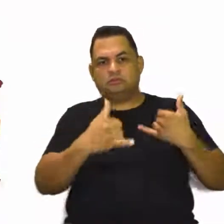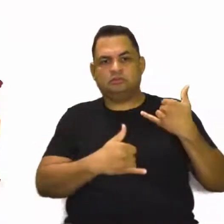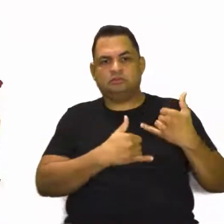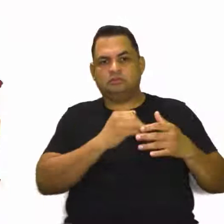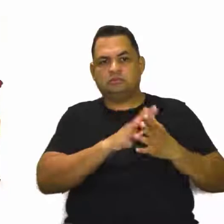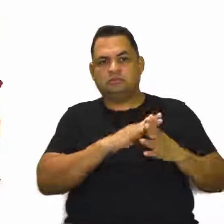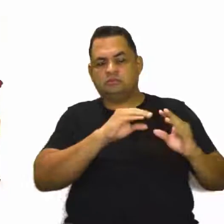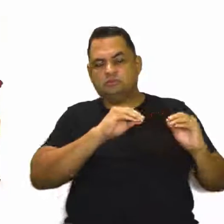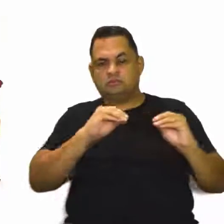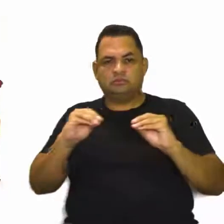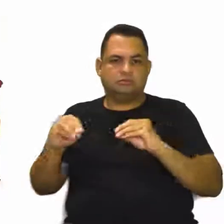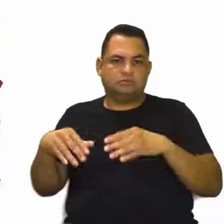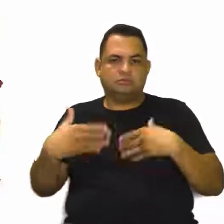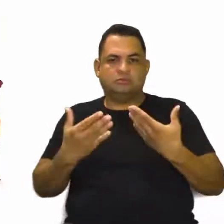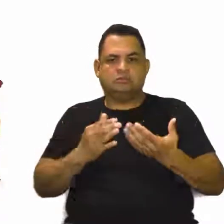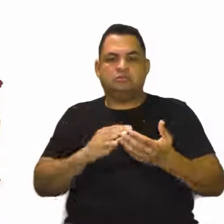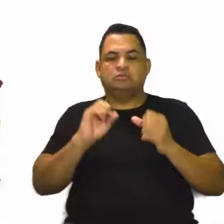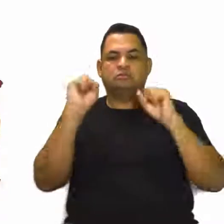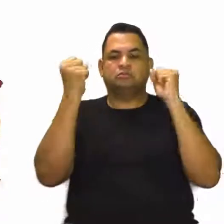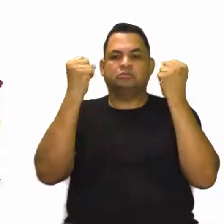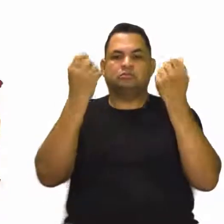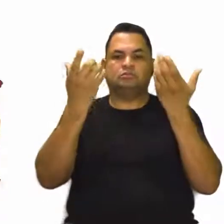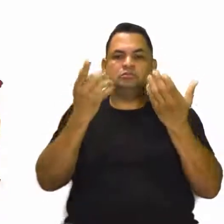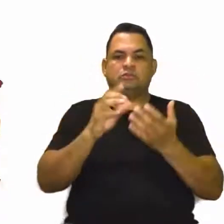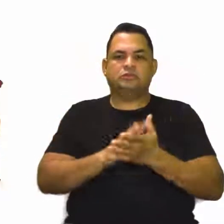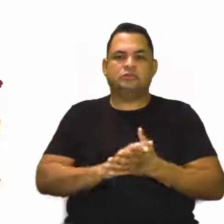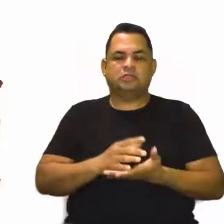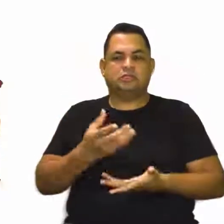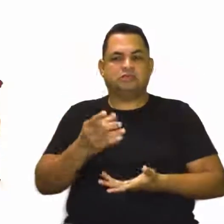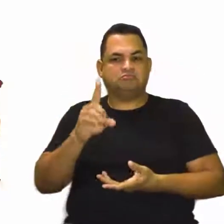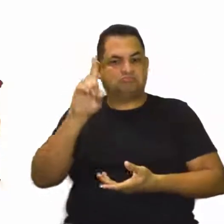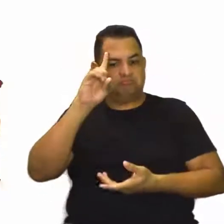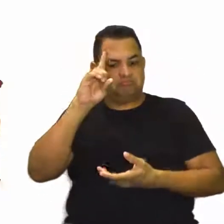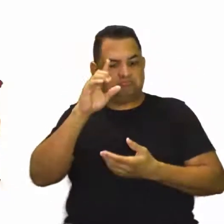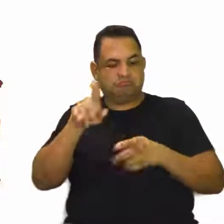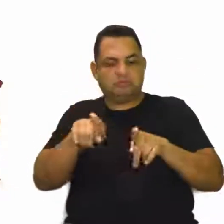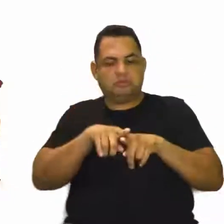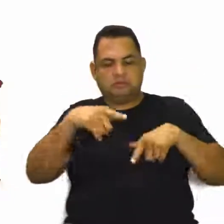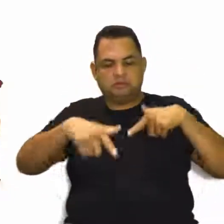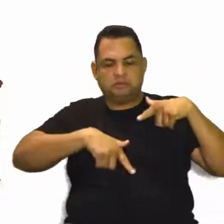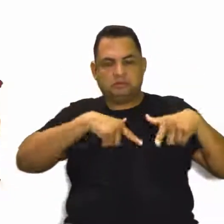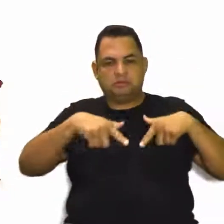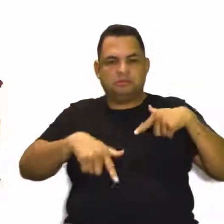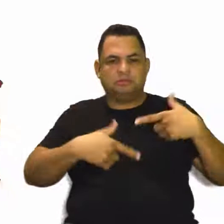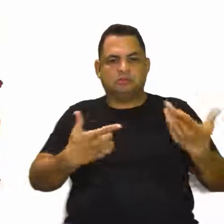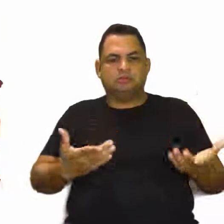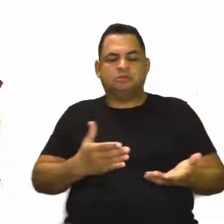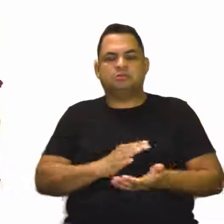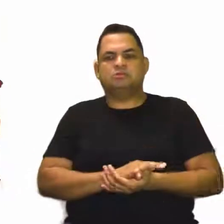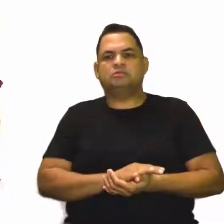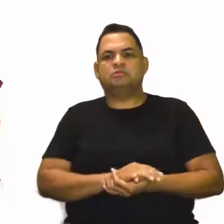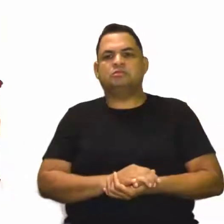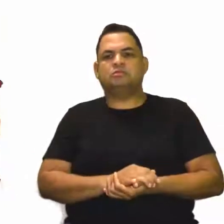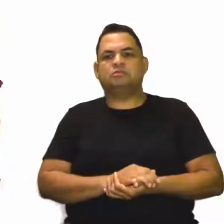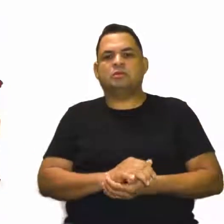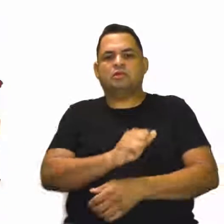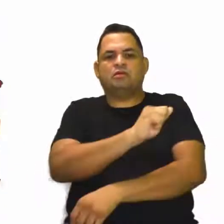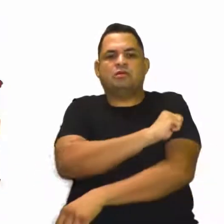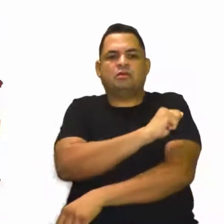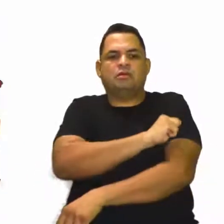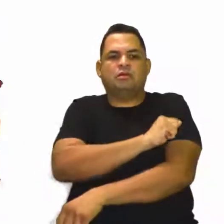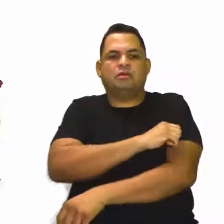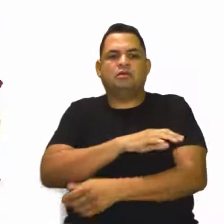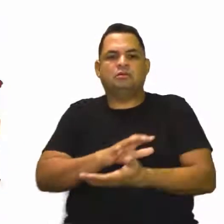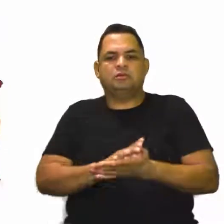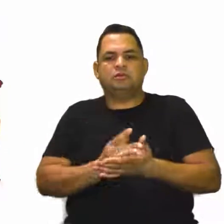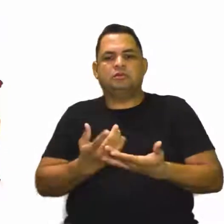o deslocamento ativo, né? As atividades domésticas e as ocupacionais ou laborais. Professora, para o estudante fazer o